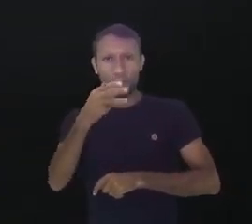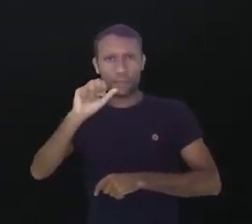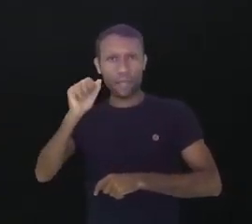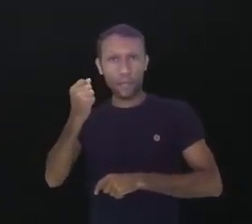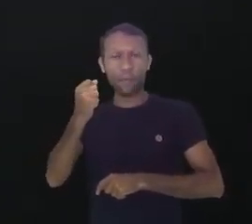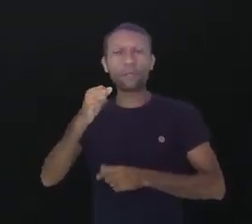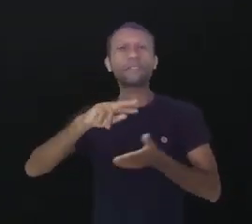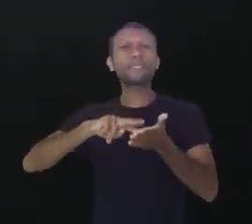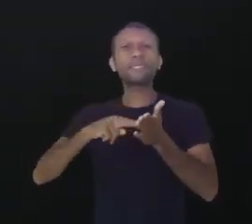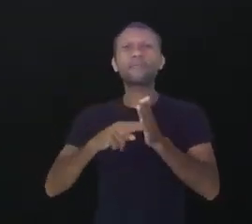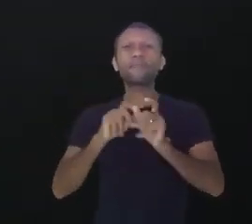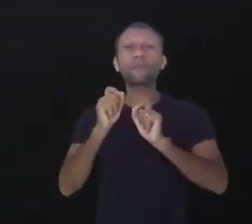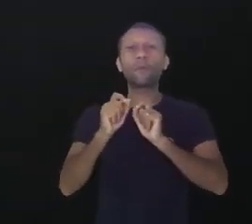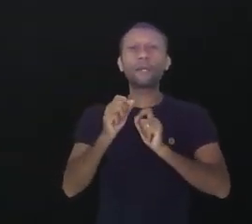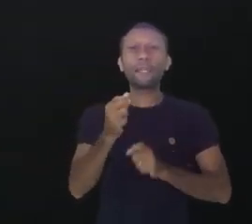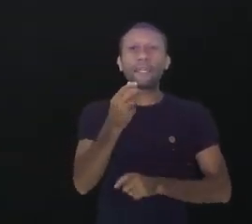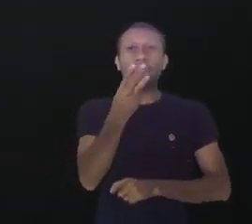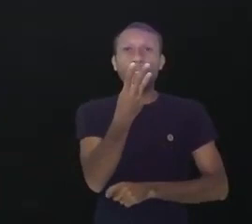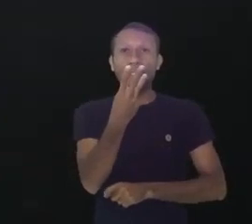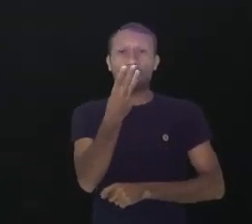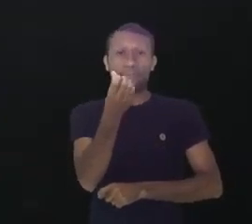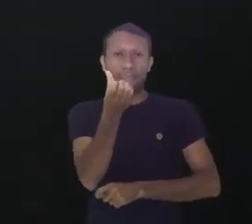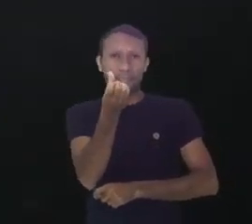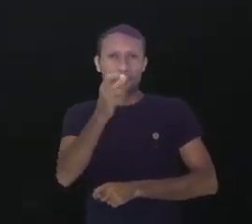361,38 equivale a